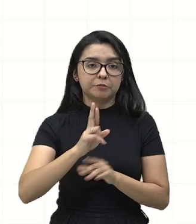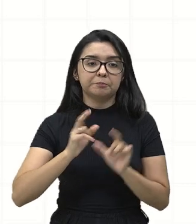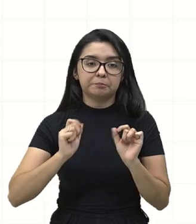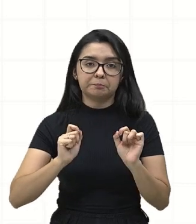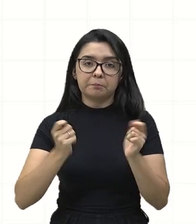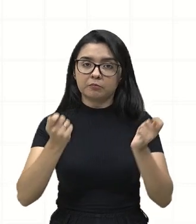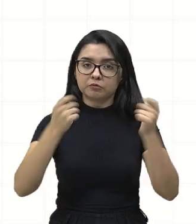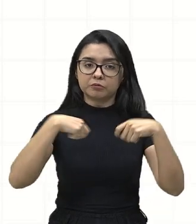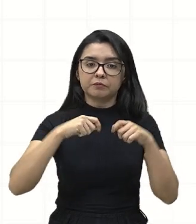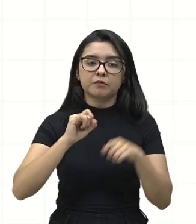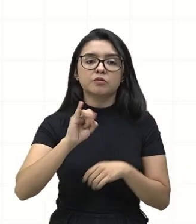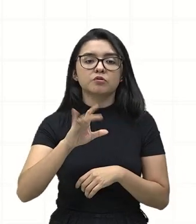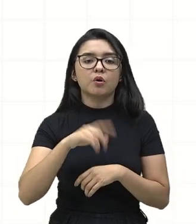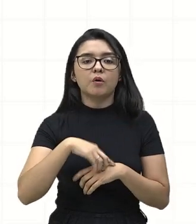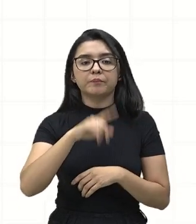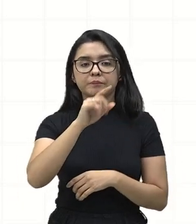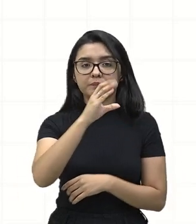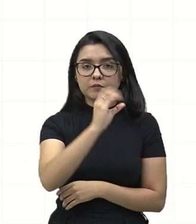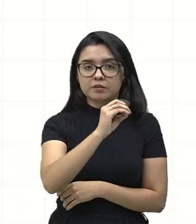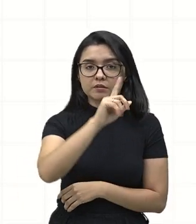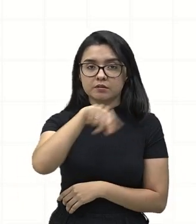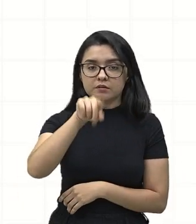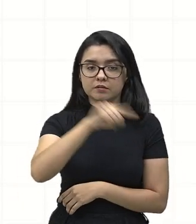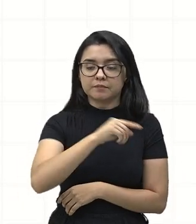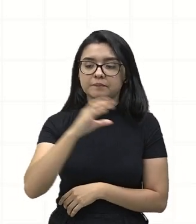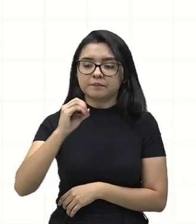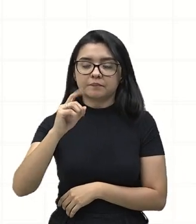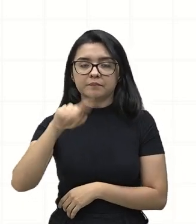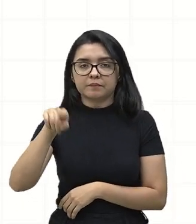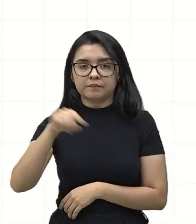É só a gente anular aqui, ó, um 0 com 0, o que sobra?